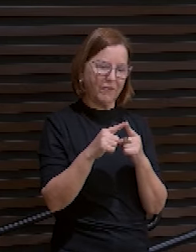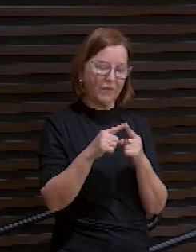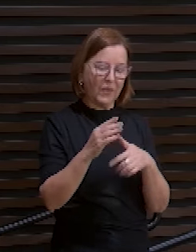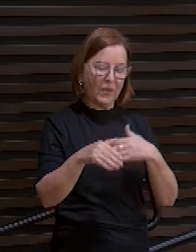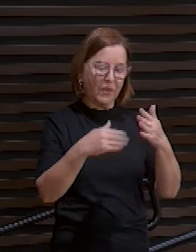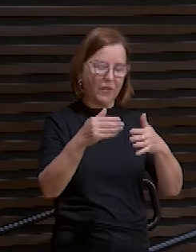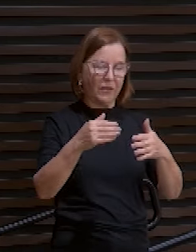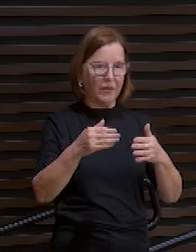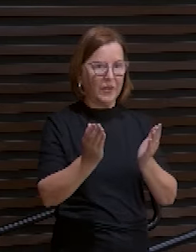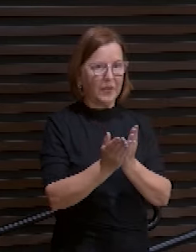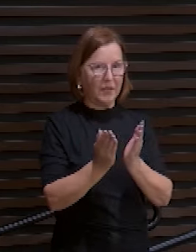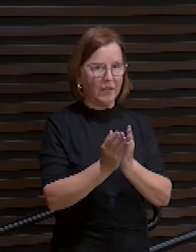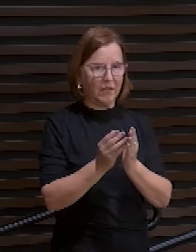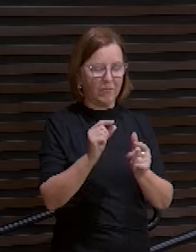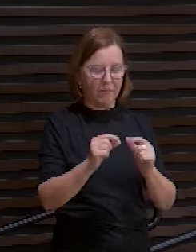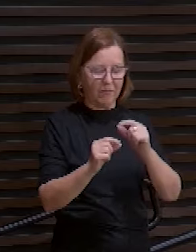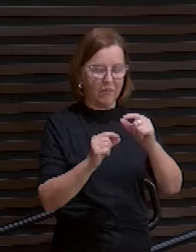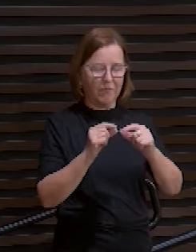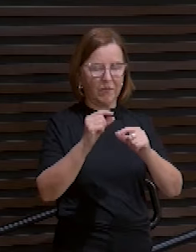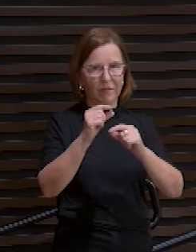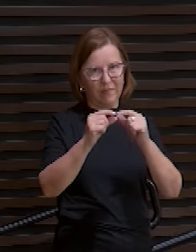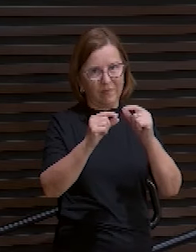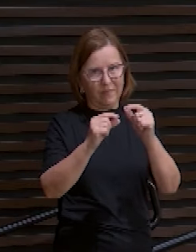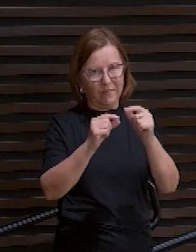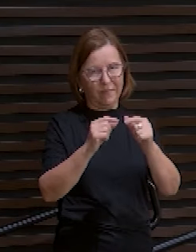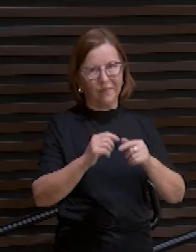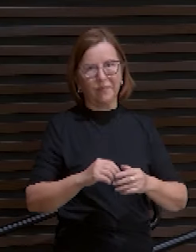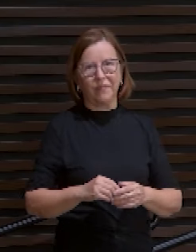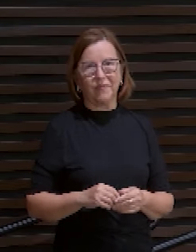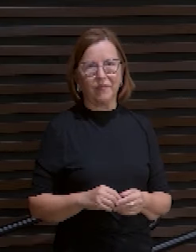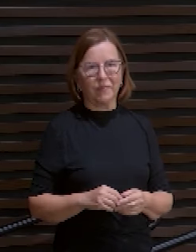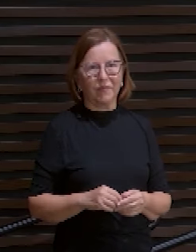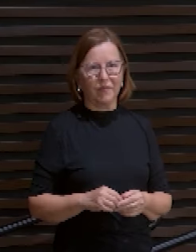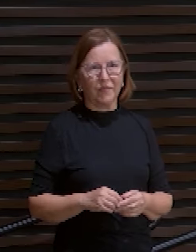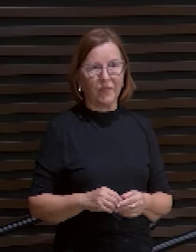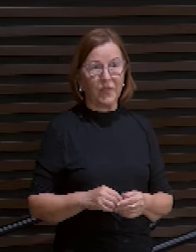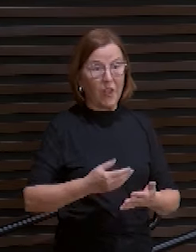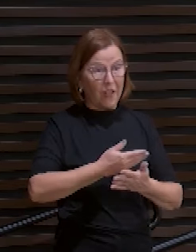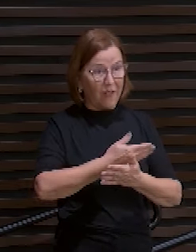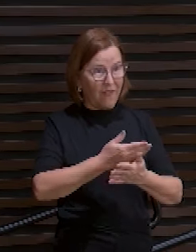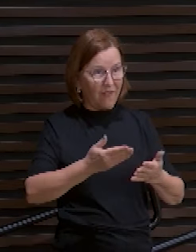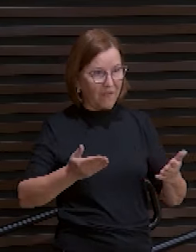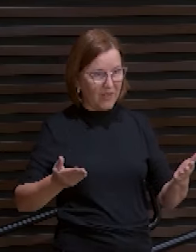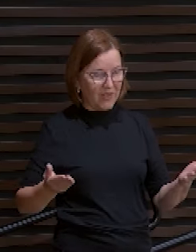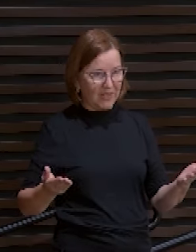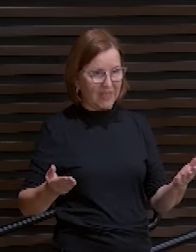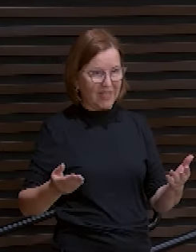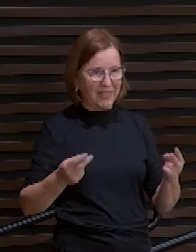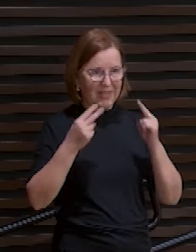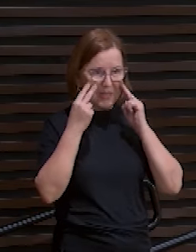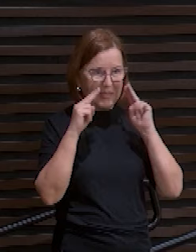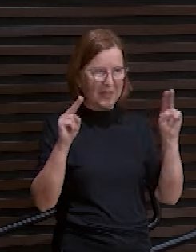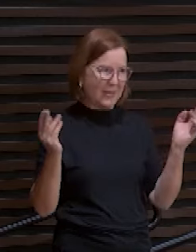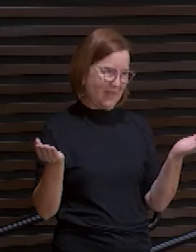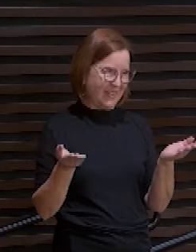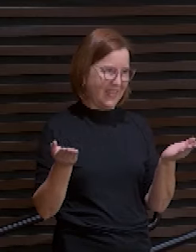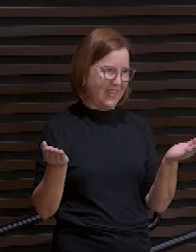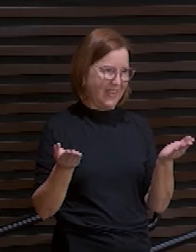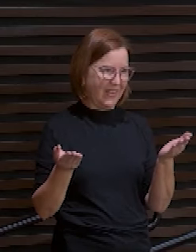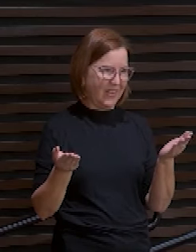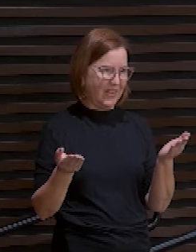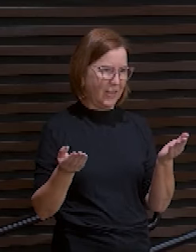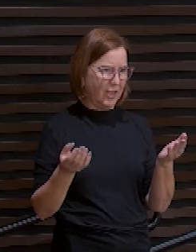é gradual não queira vocês que testemunharam agora não